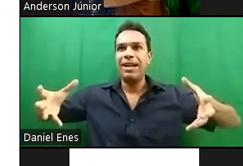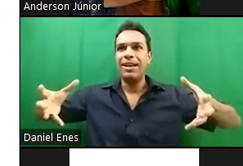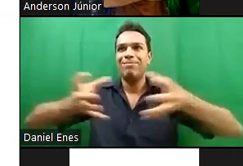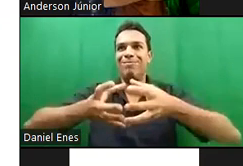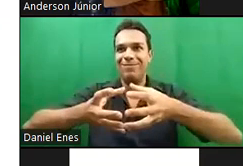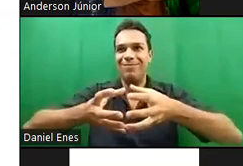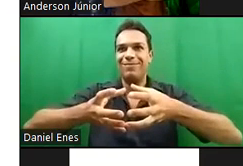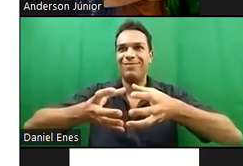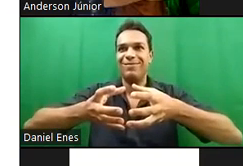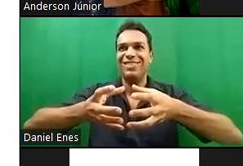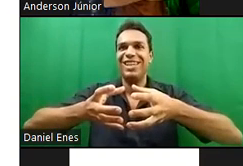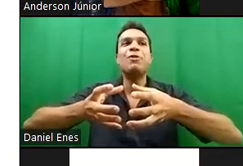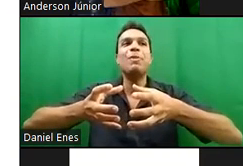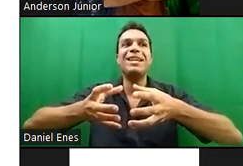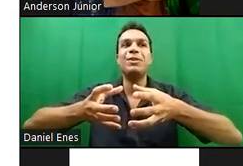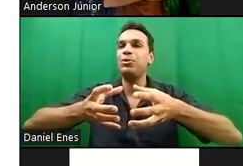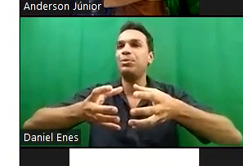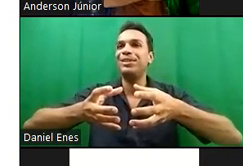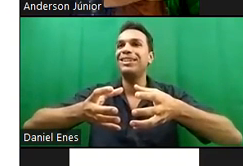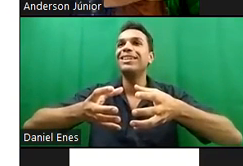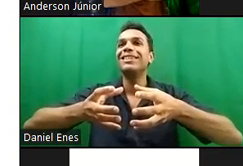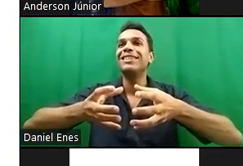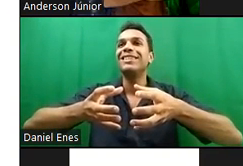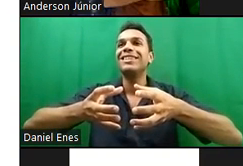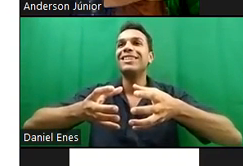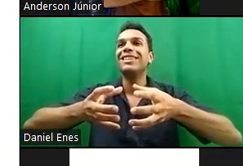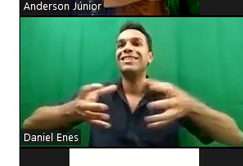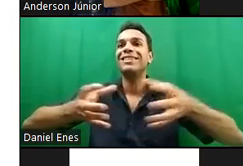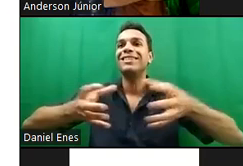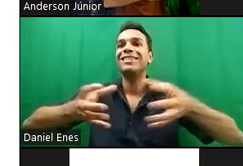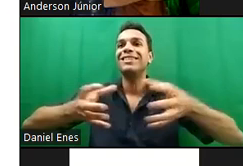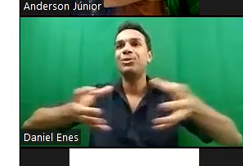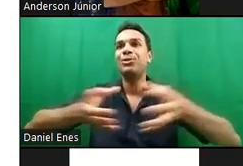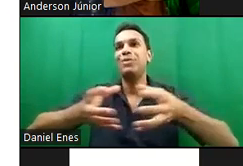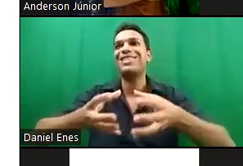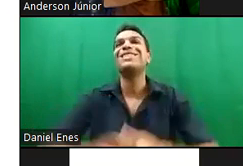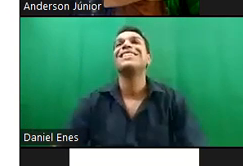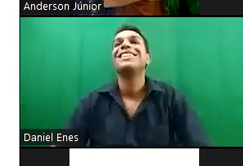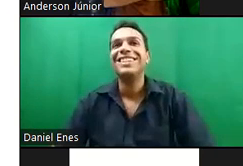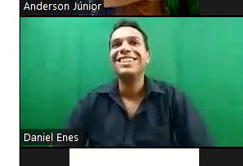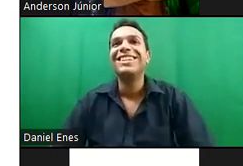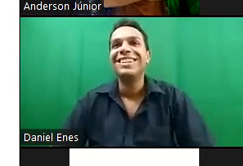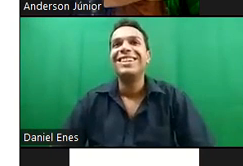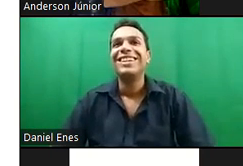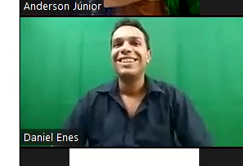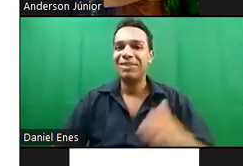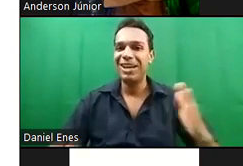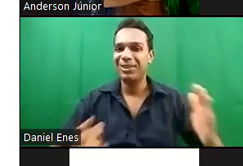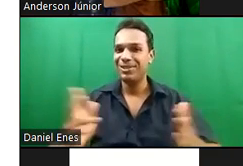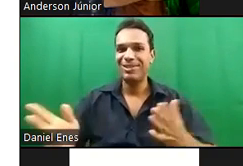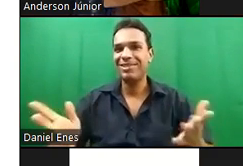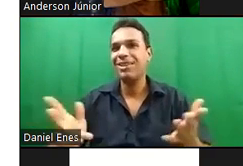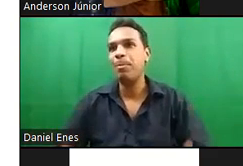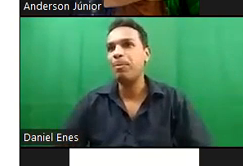agrupar. E aí, como é que seria grupo? 2 vezes. 2 vezes. Tá